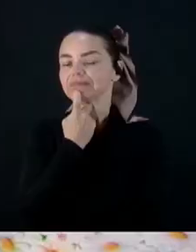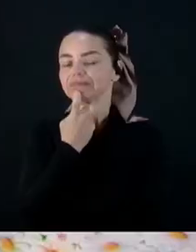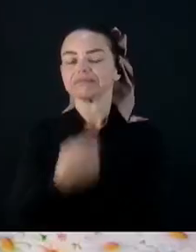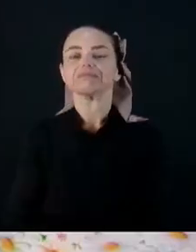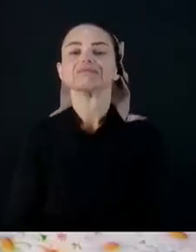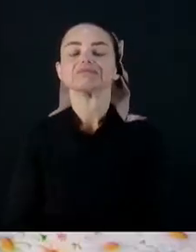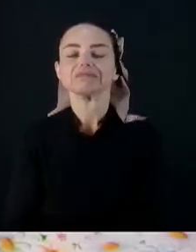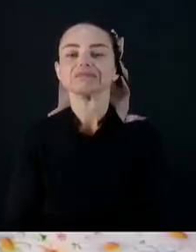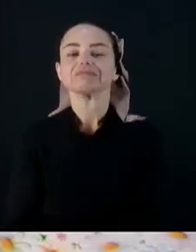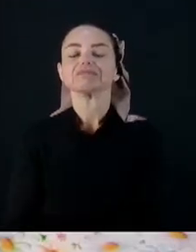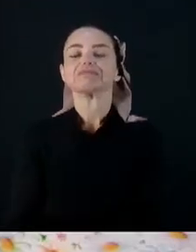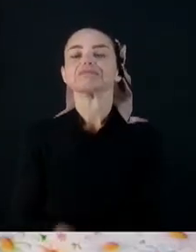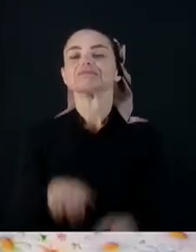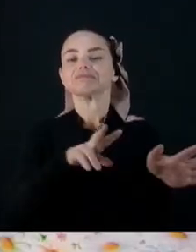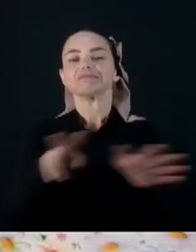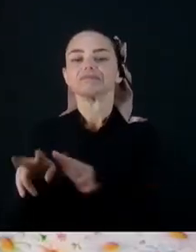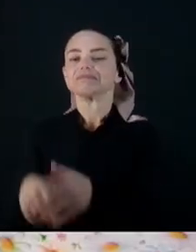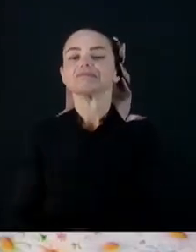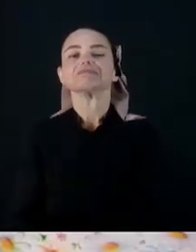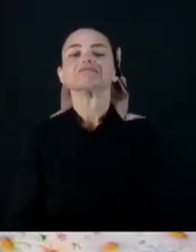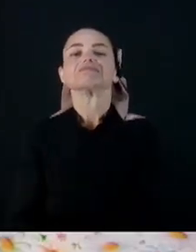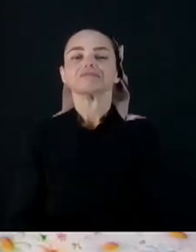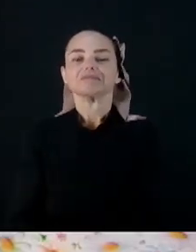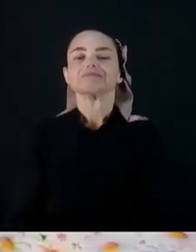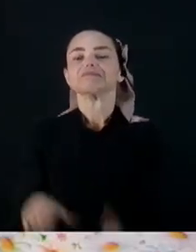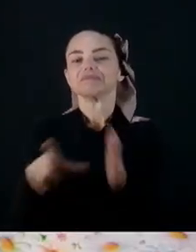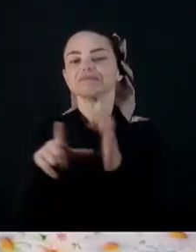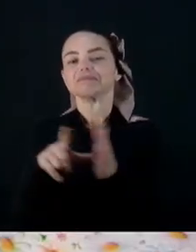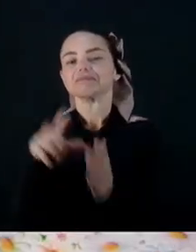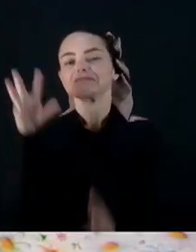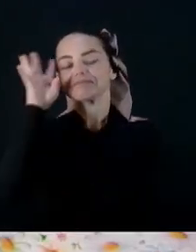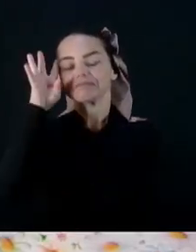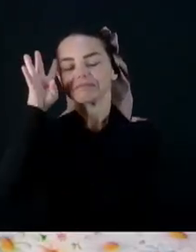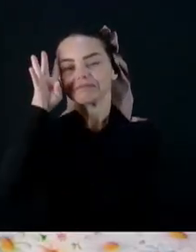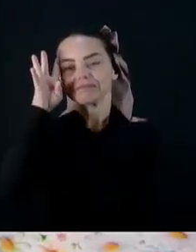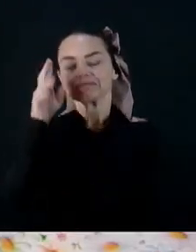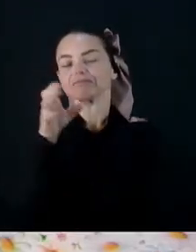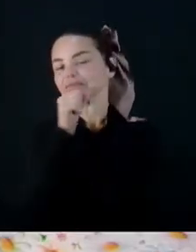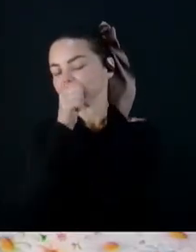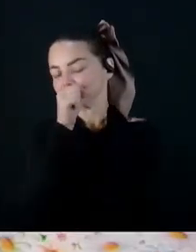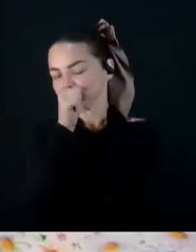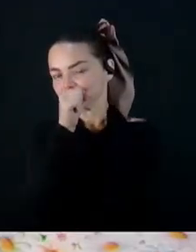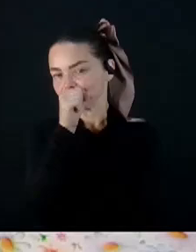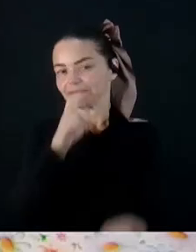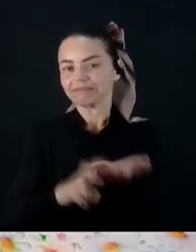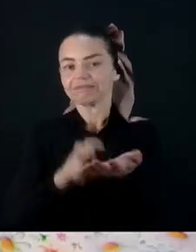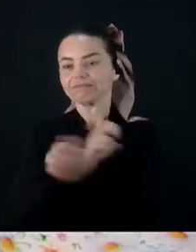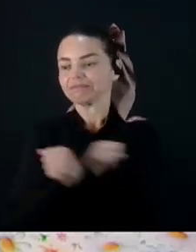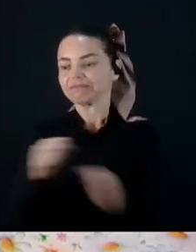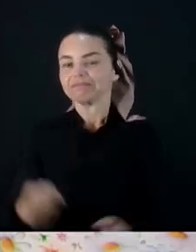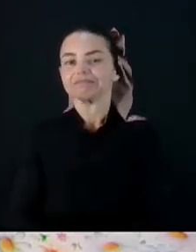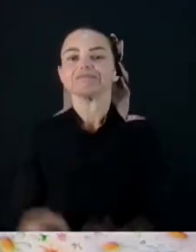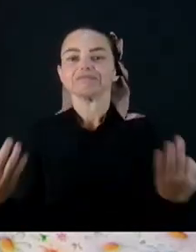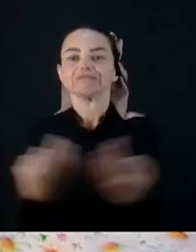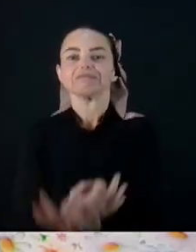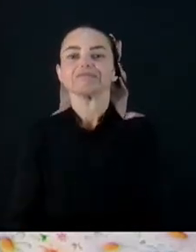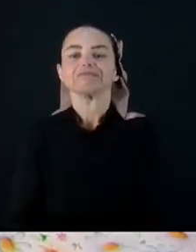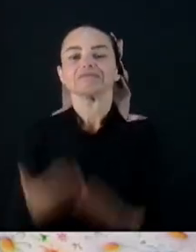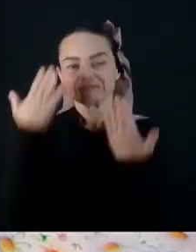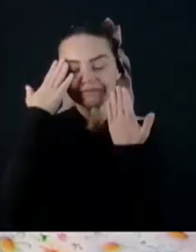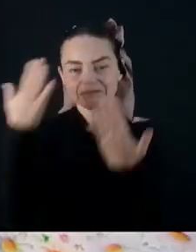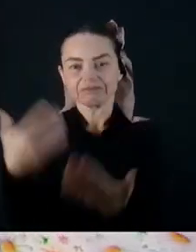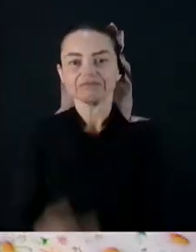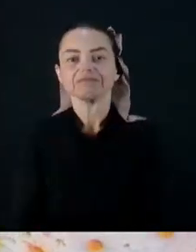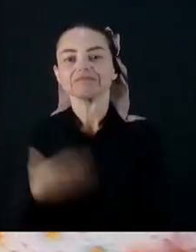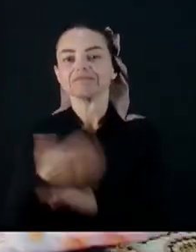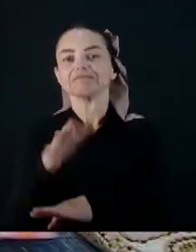tem aula? As minhas aulas na loja são às quartas e aos sábados, na parte da manhã. Perfeito. Muito obrigada pela participação. Eu que agradeço.